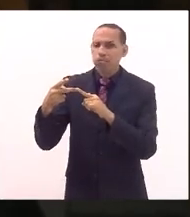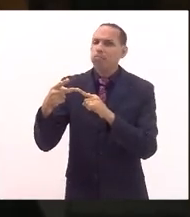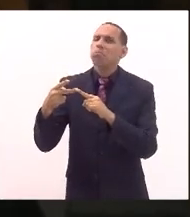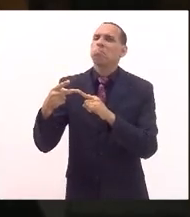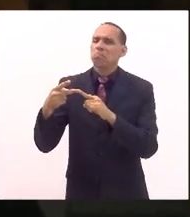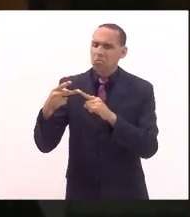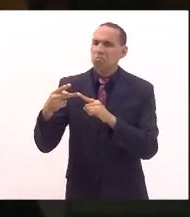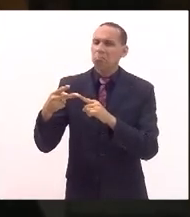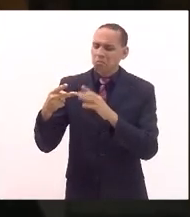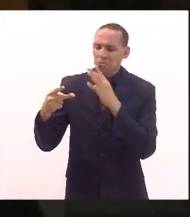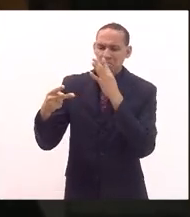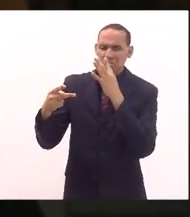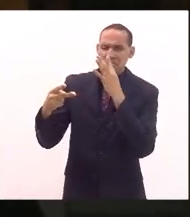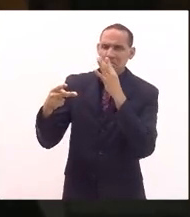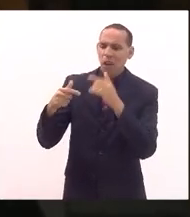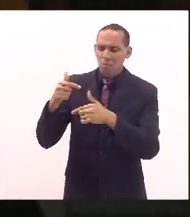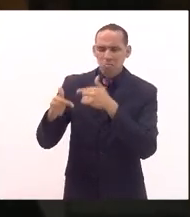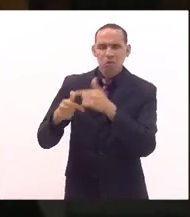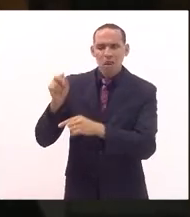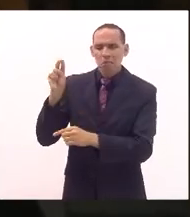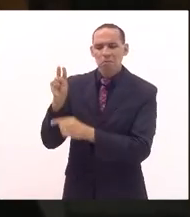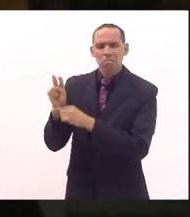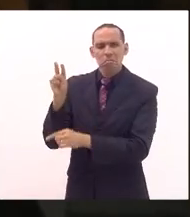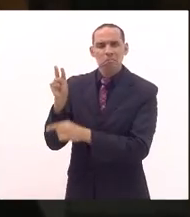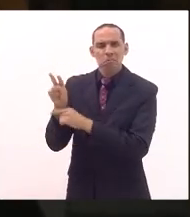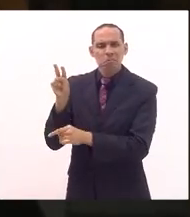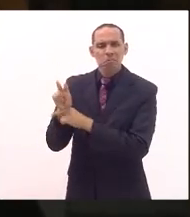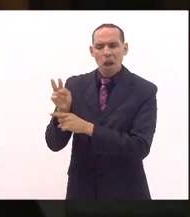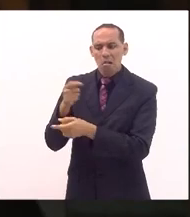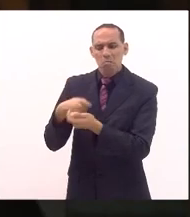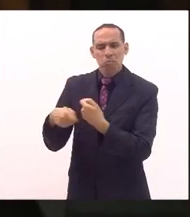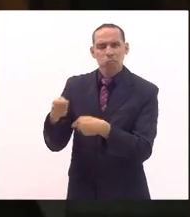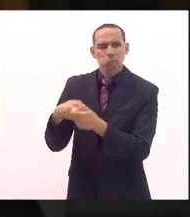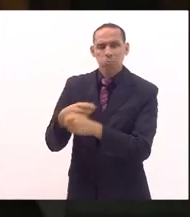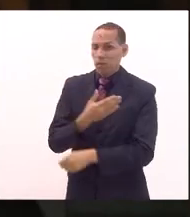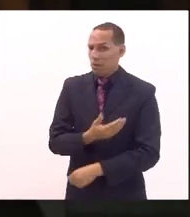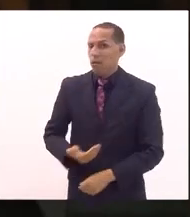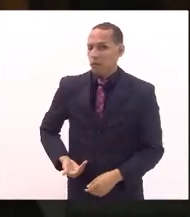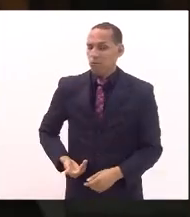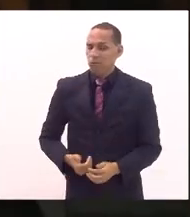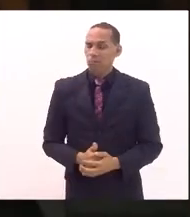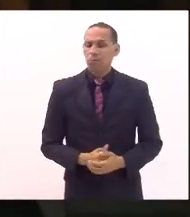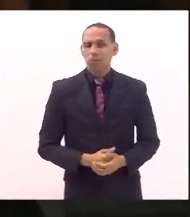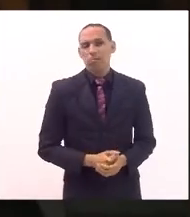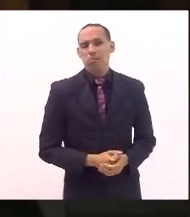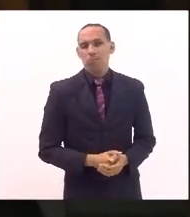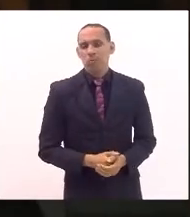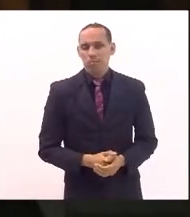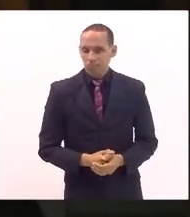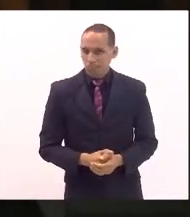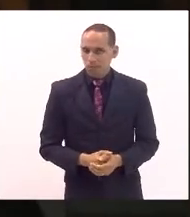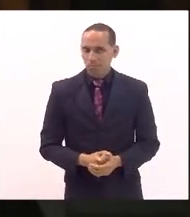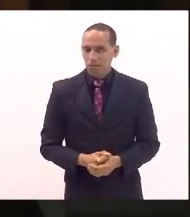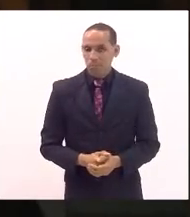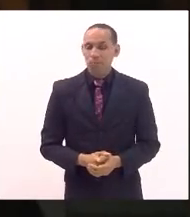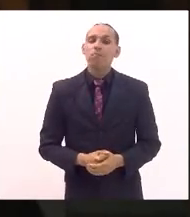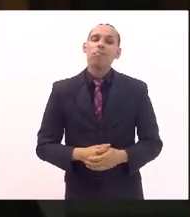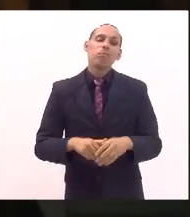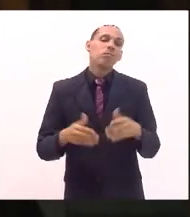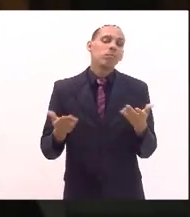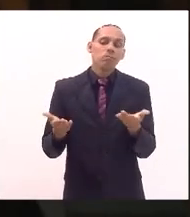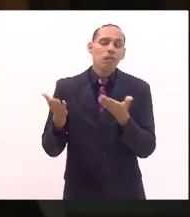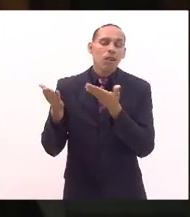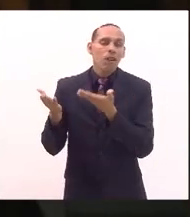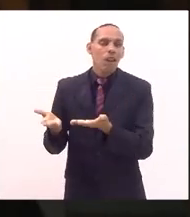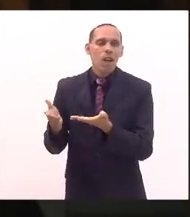funções fiscalizar a administração pública Oi e um dos instrumentos